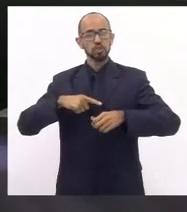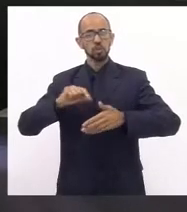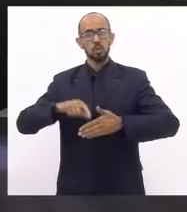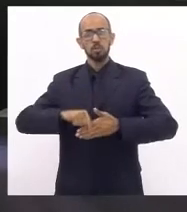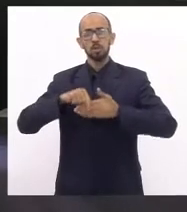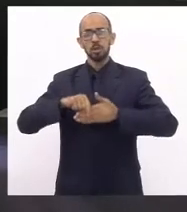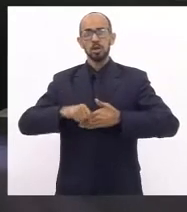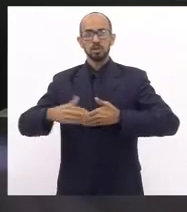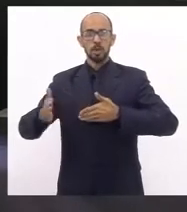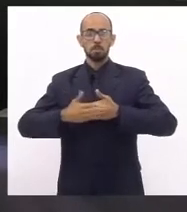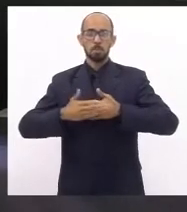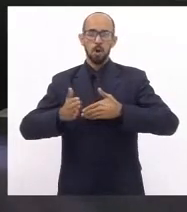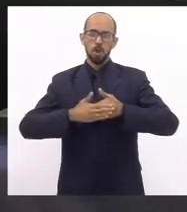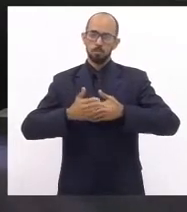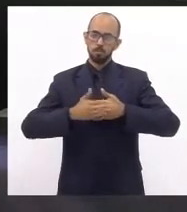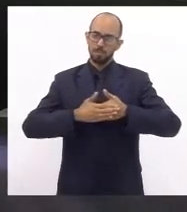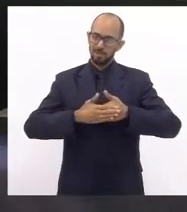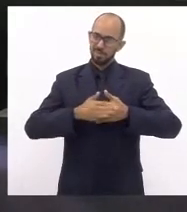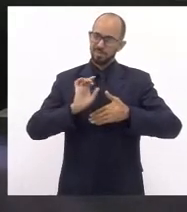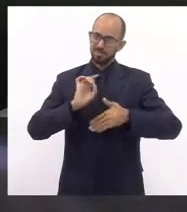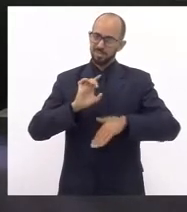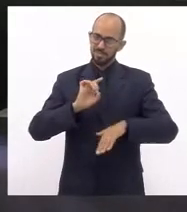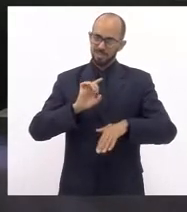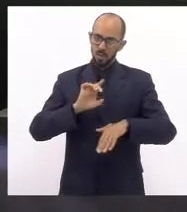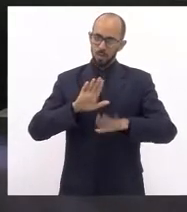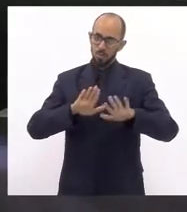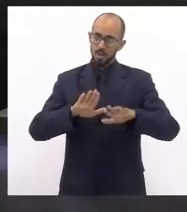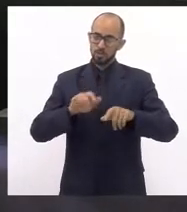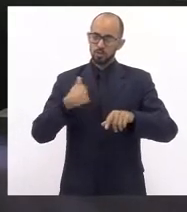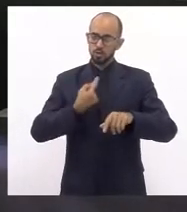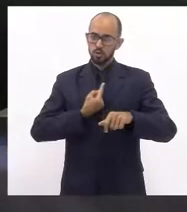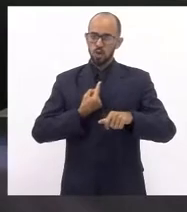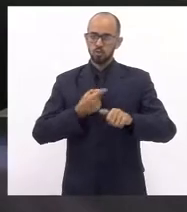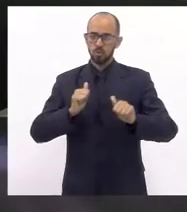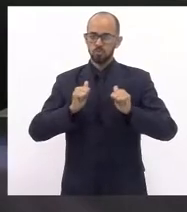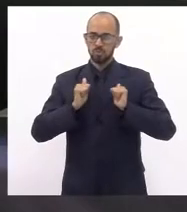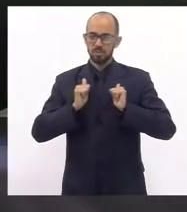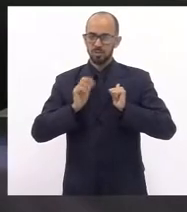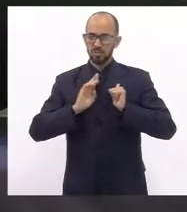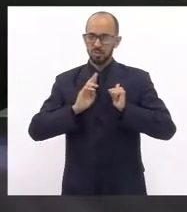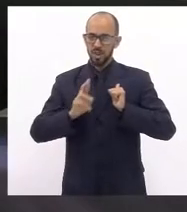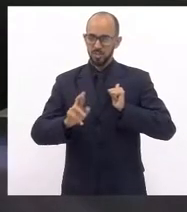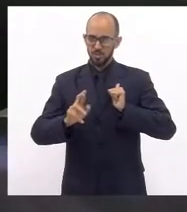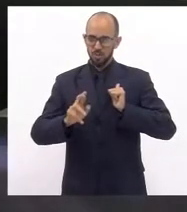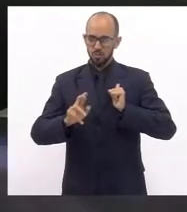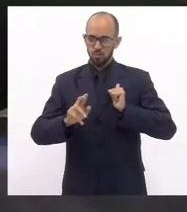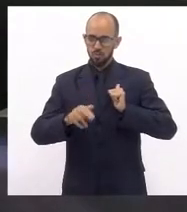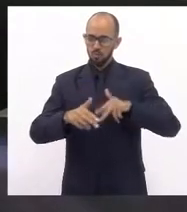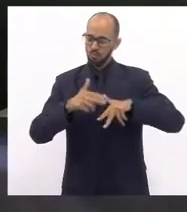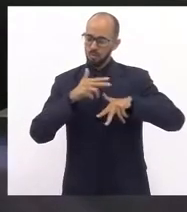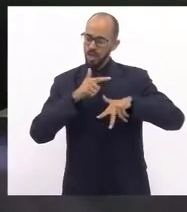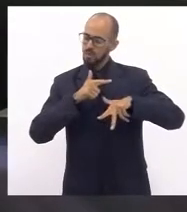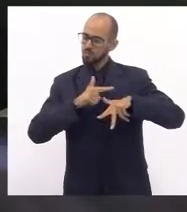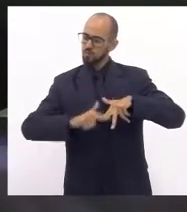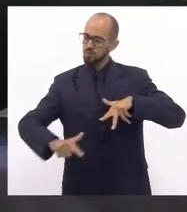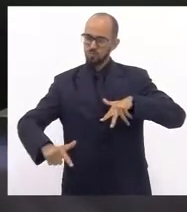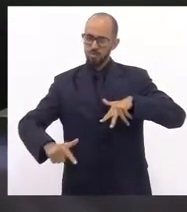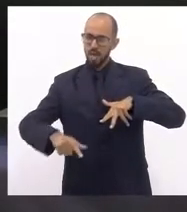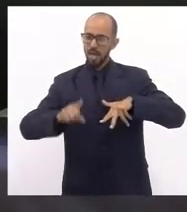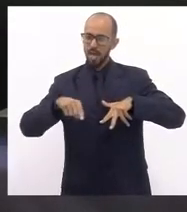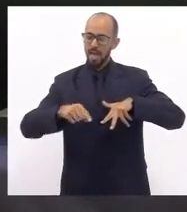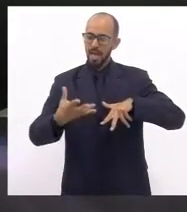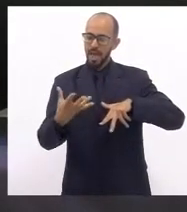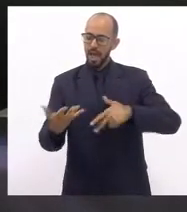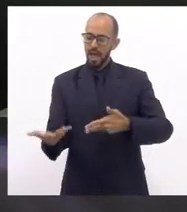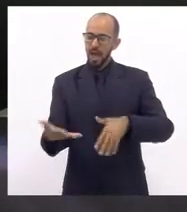Como uma coisa exclusiva. Mas nós somos laico e somos amor, né? É acolhimento. Então, como que podemos